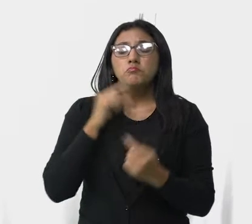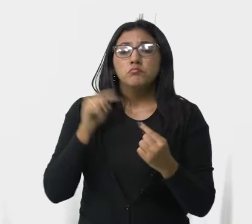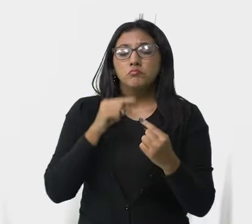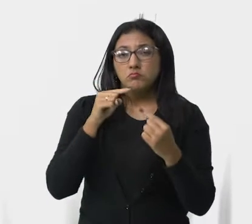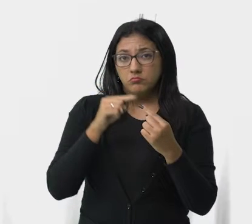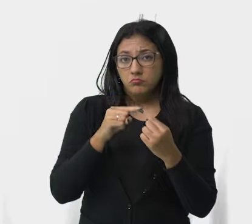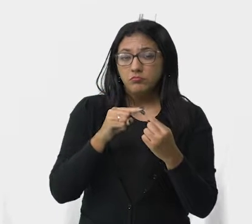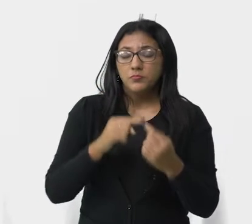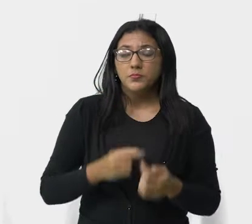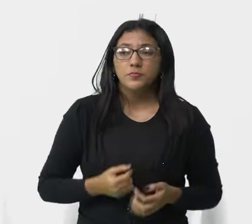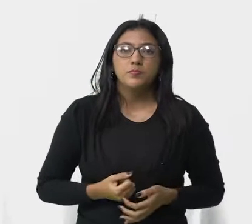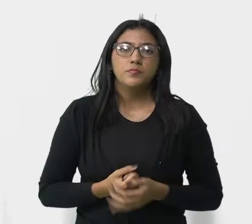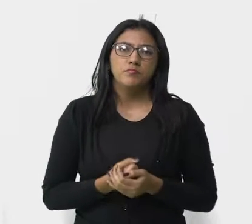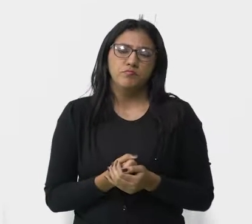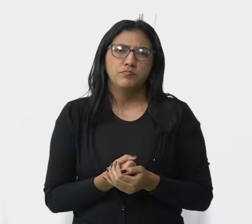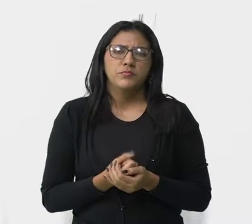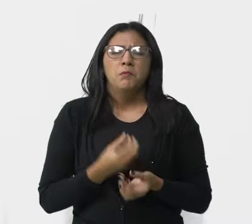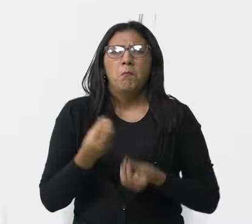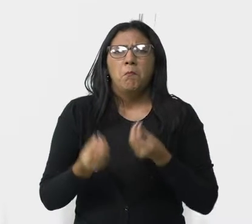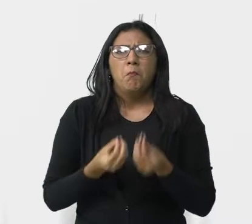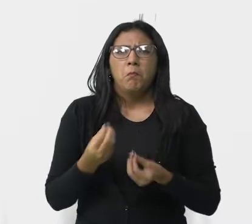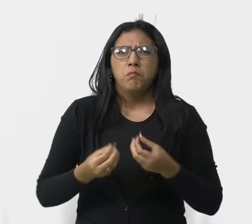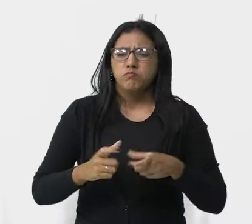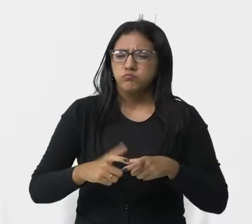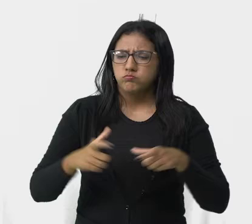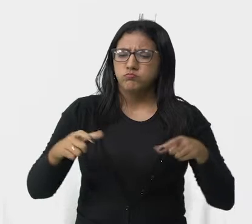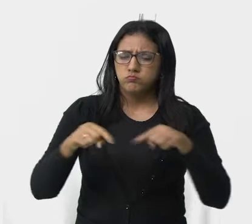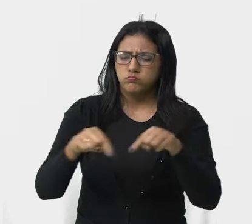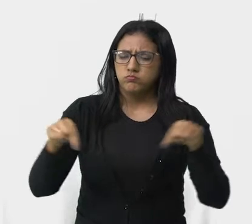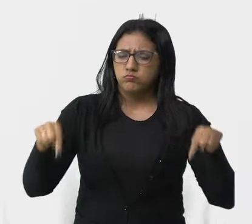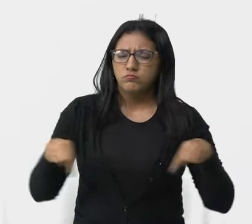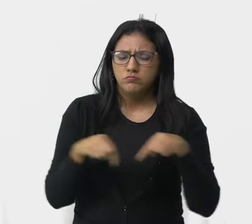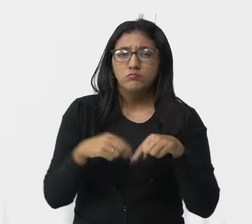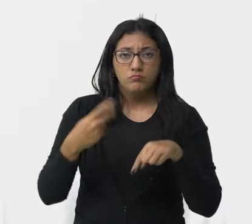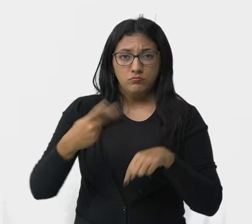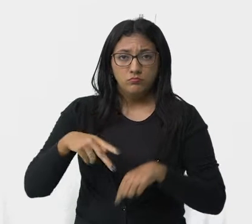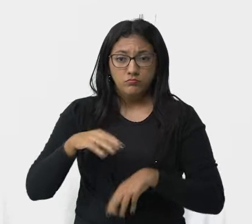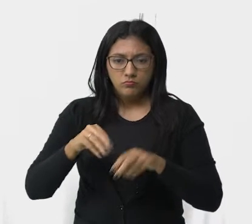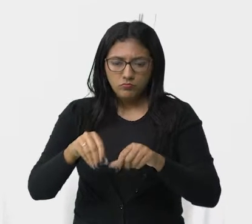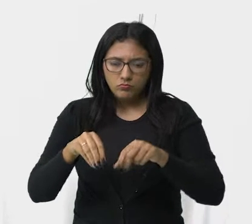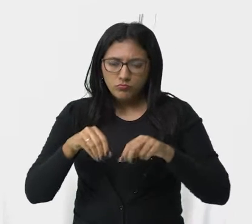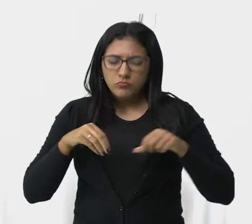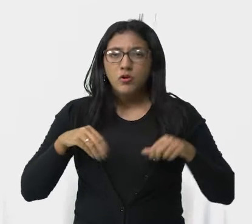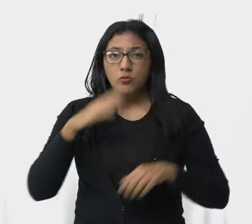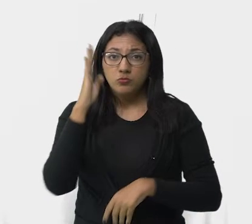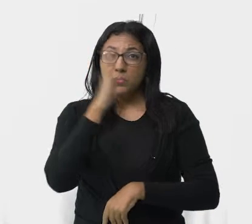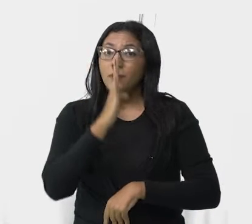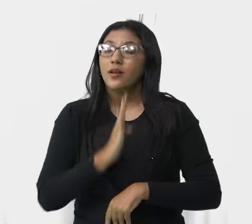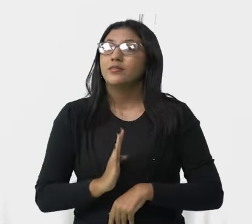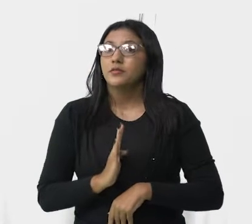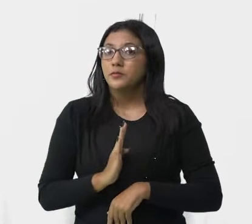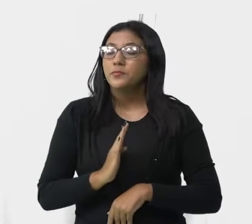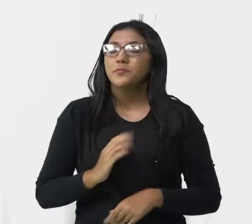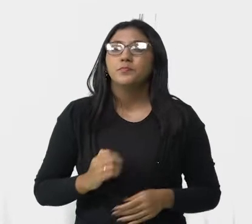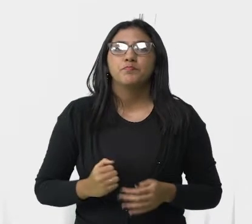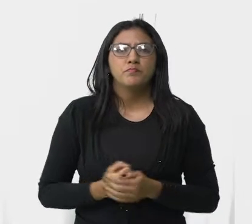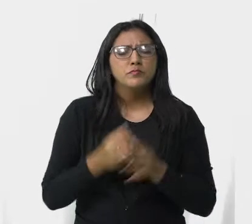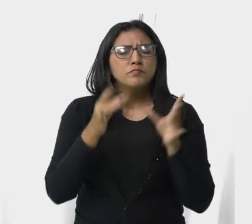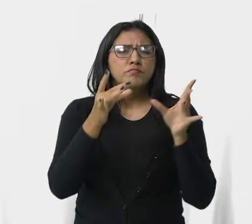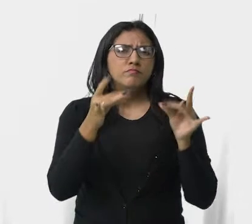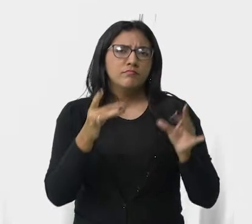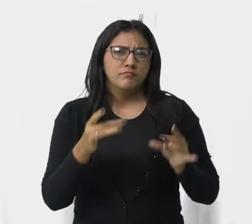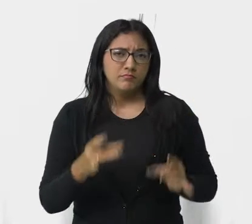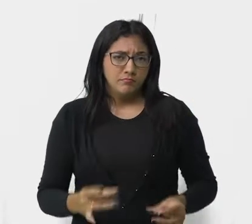de conhecimento a formação territorial do Brasil, a primeira parte, ok, gente? O